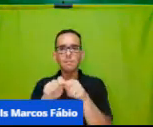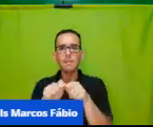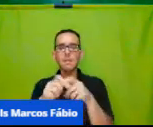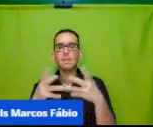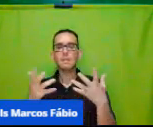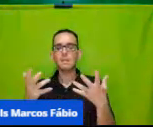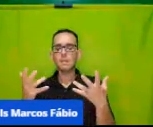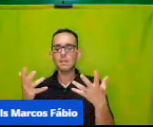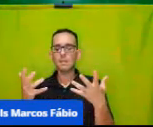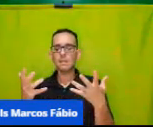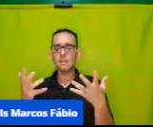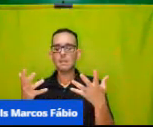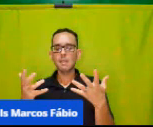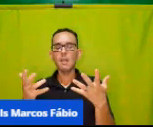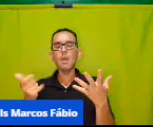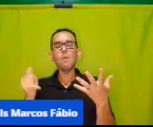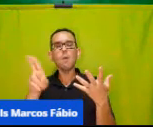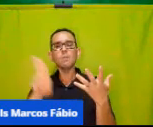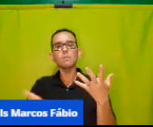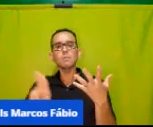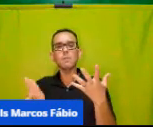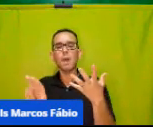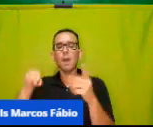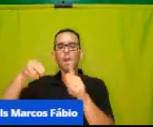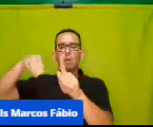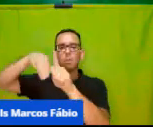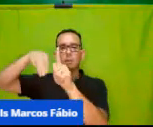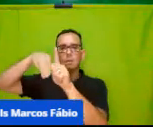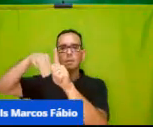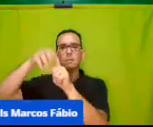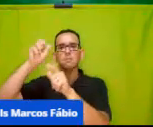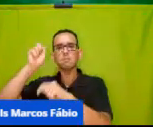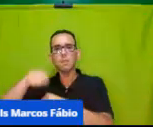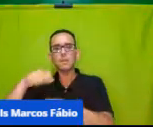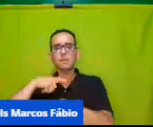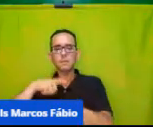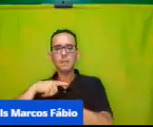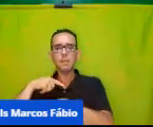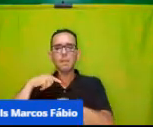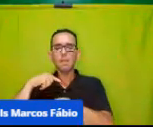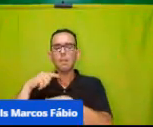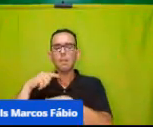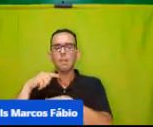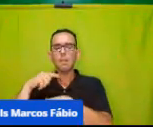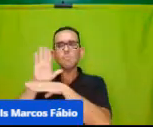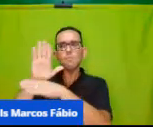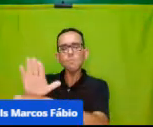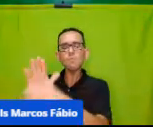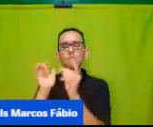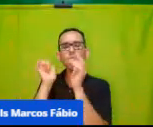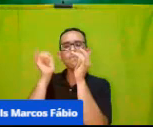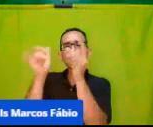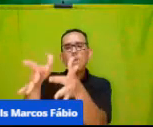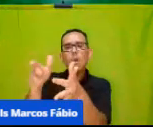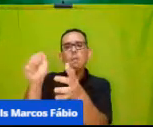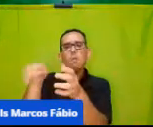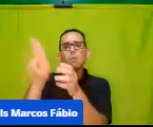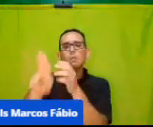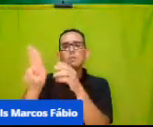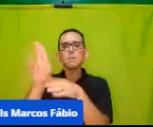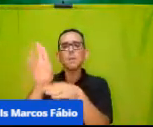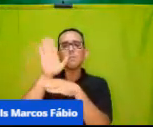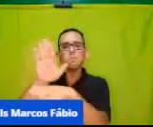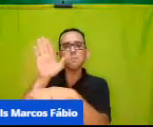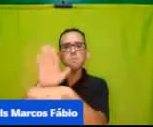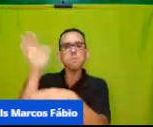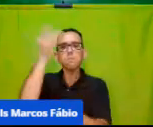né, quando eu utilizo o Meet, eu teria ainda o trabalho de deixar algo que vá auxiliar os que não